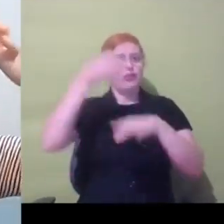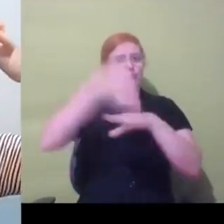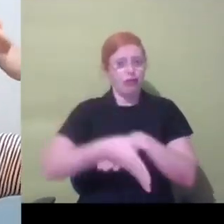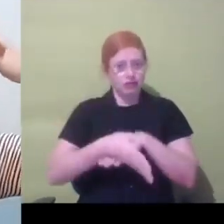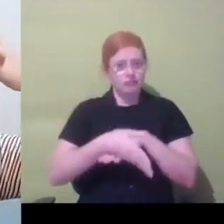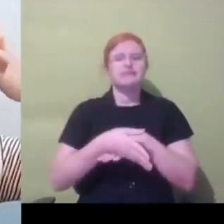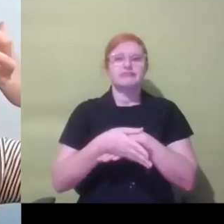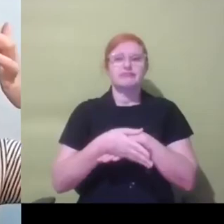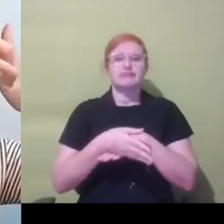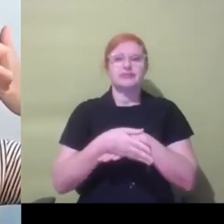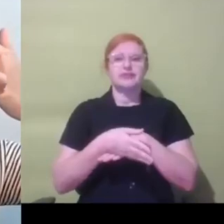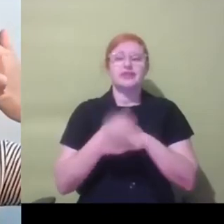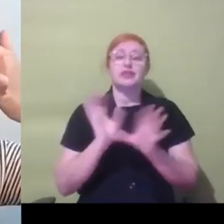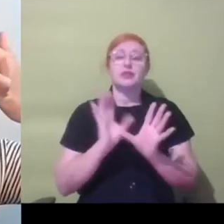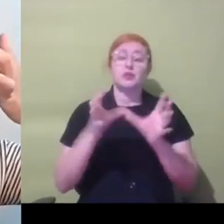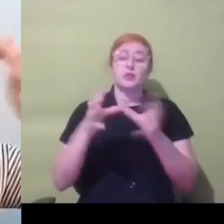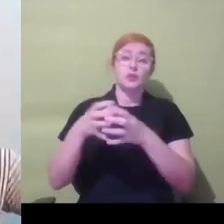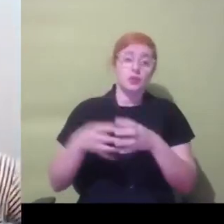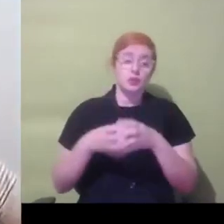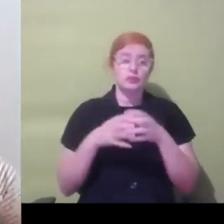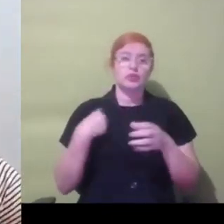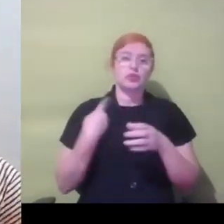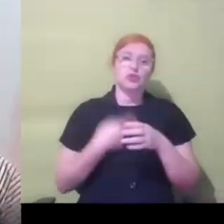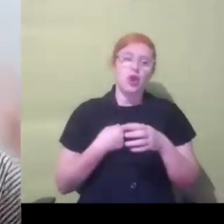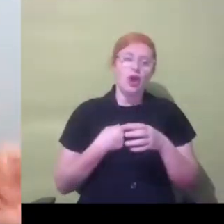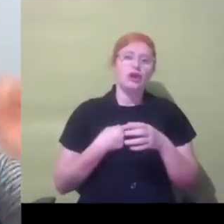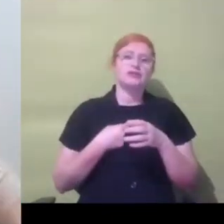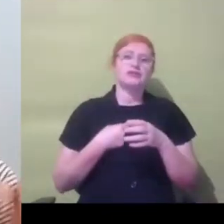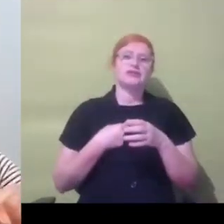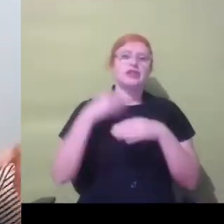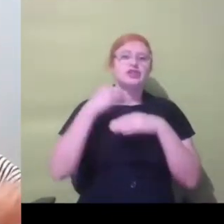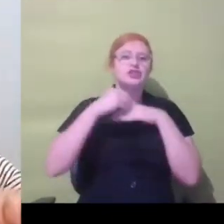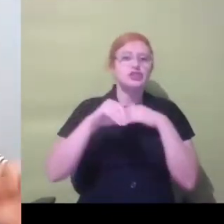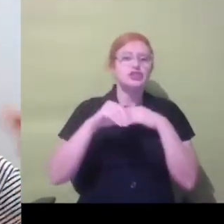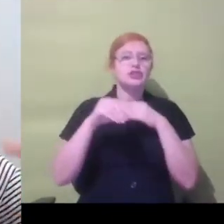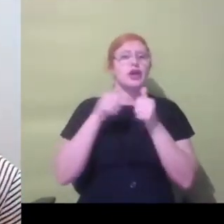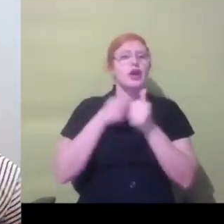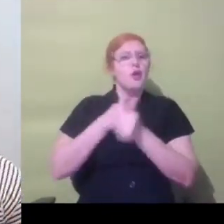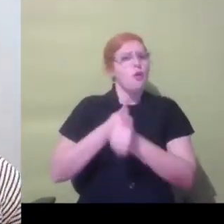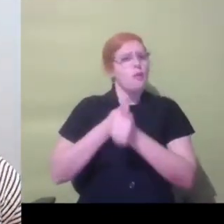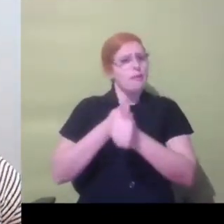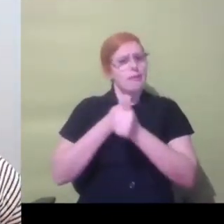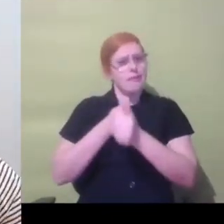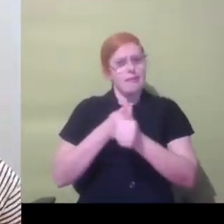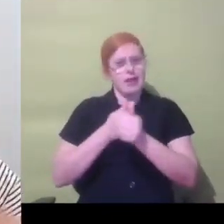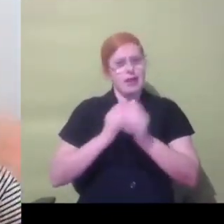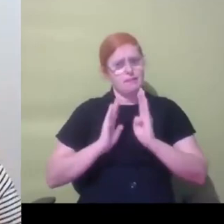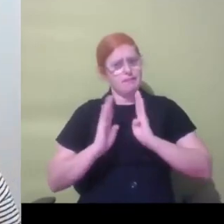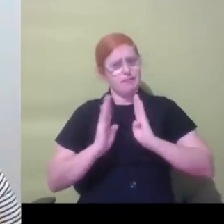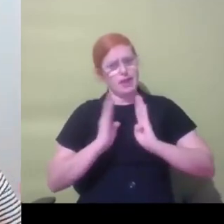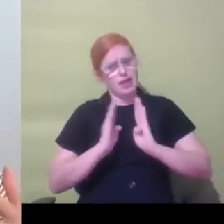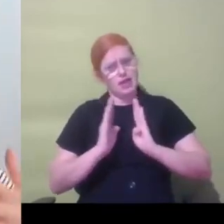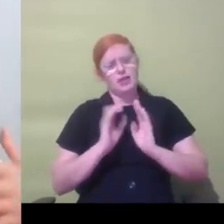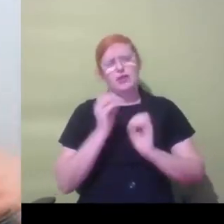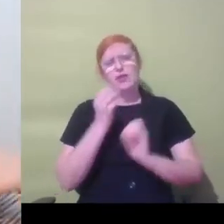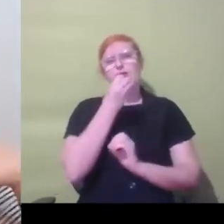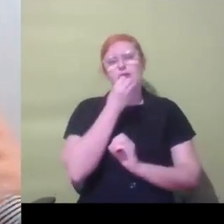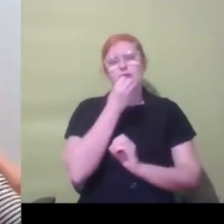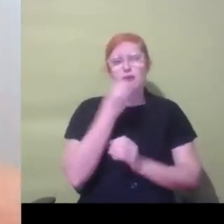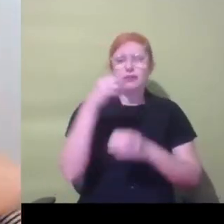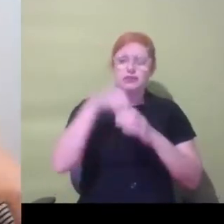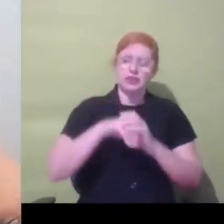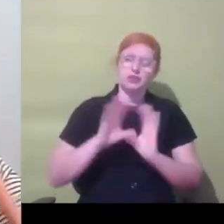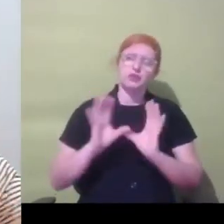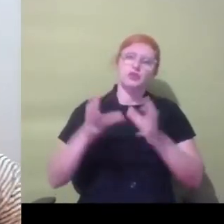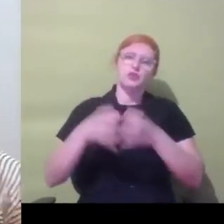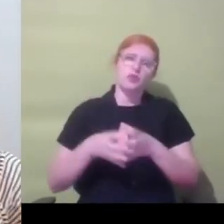entra. E os grupos, a gente está sugerindo que os grupos acompanhem esse período. Claro que nada impede que